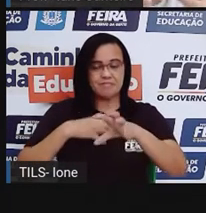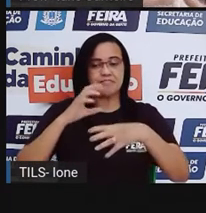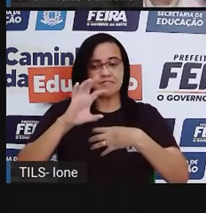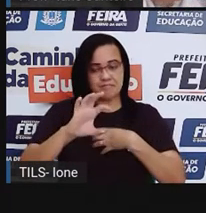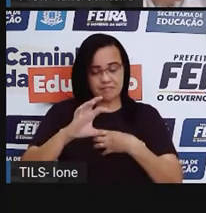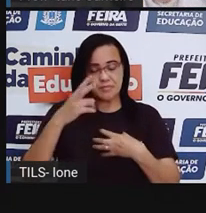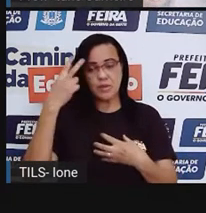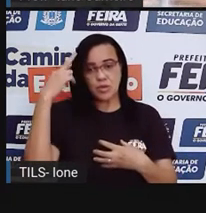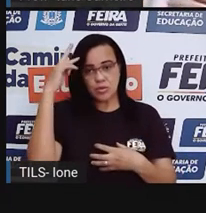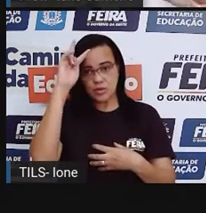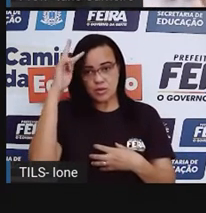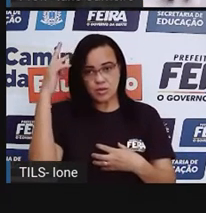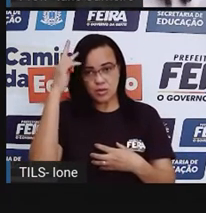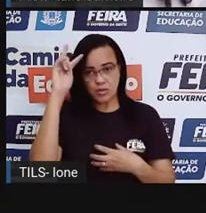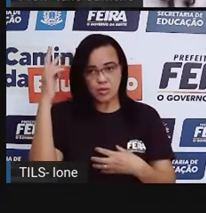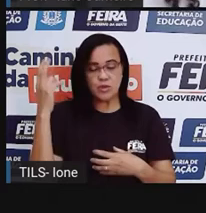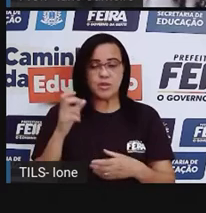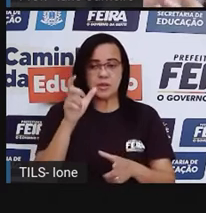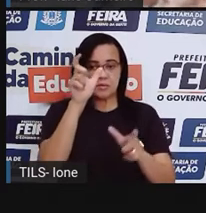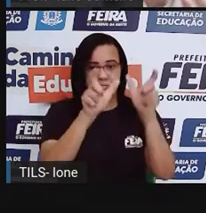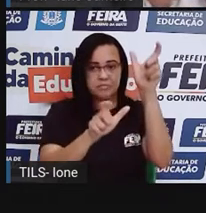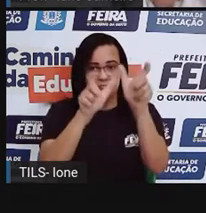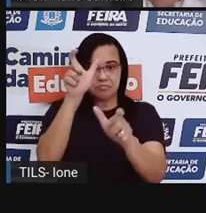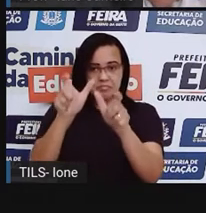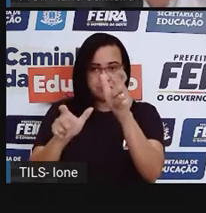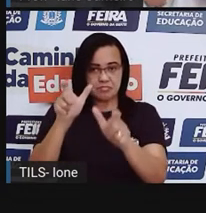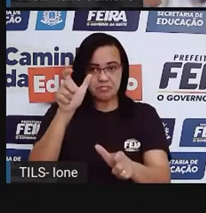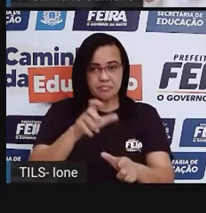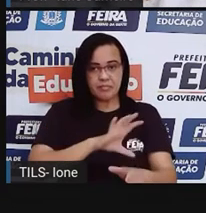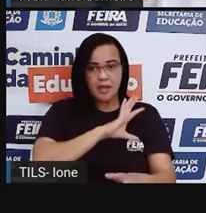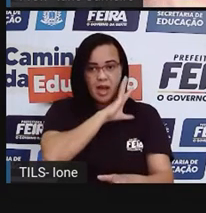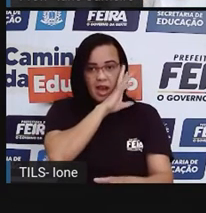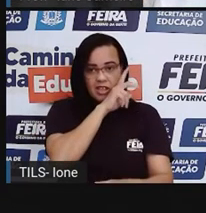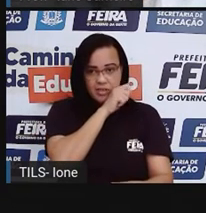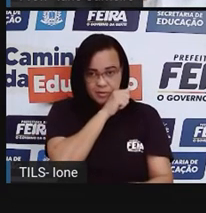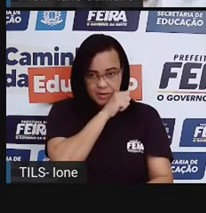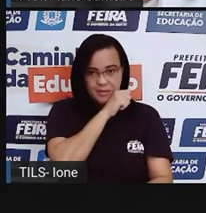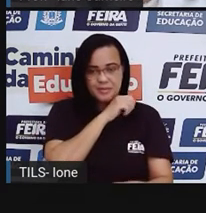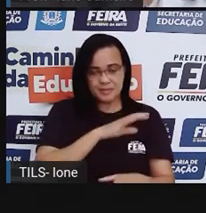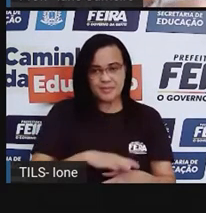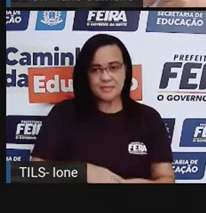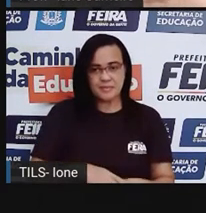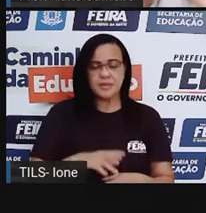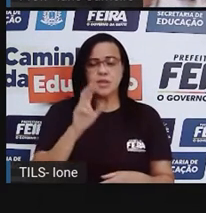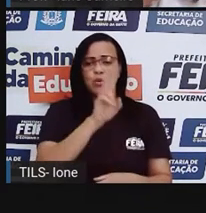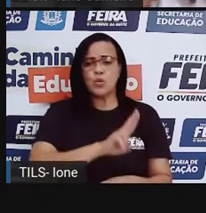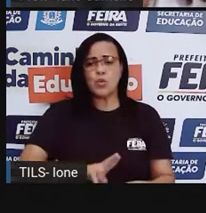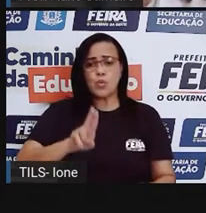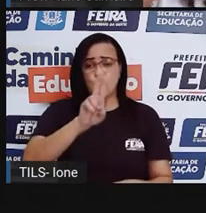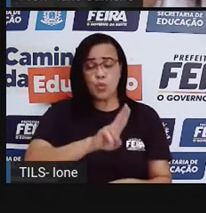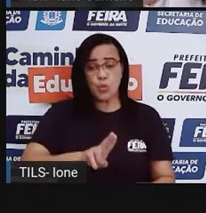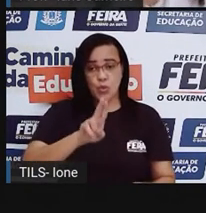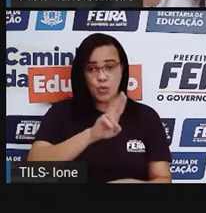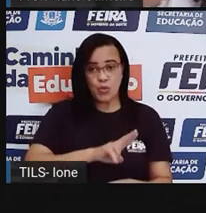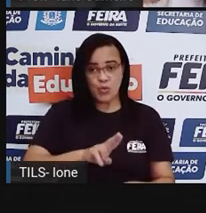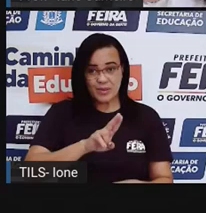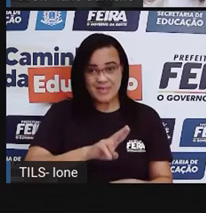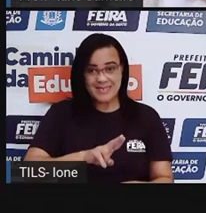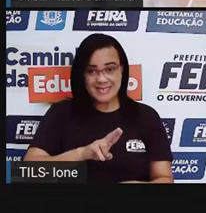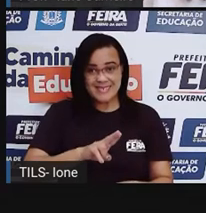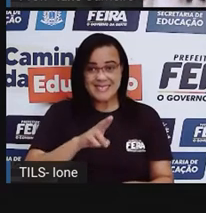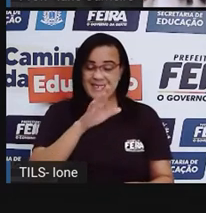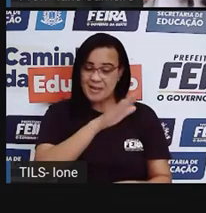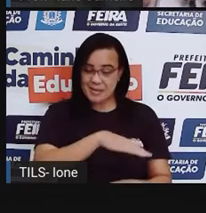uma história em que os personagens são animais, né? A gente utiliza, para trabalhar com vocês, que são